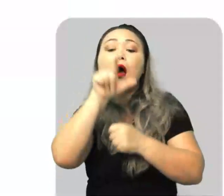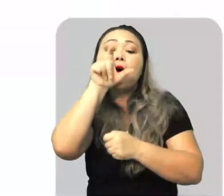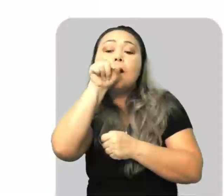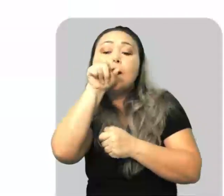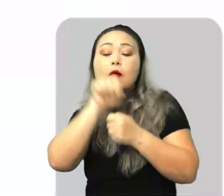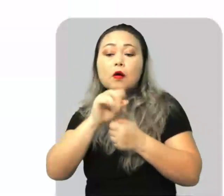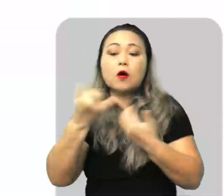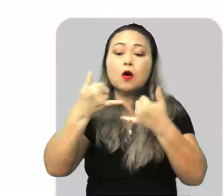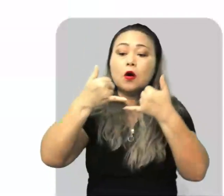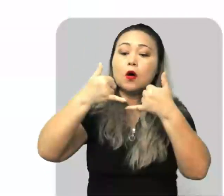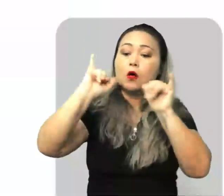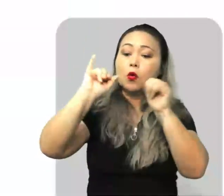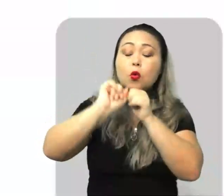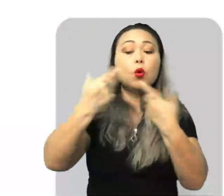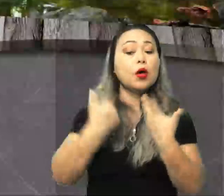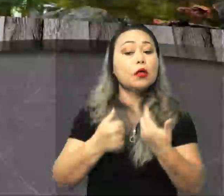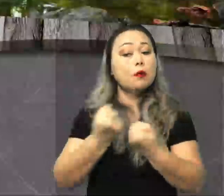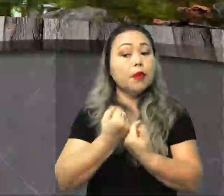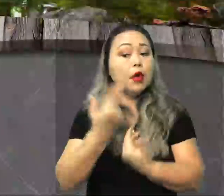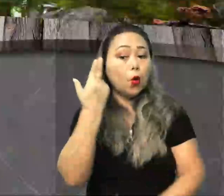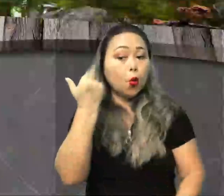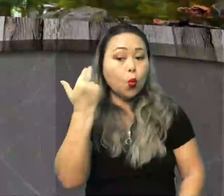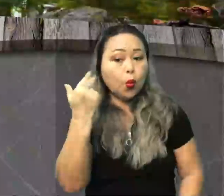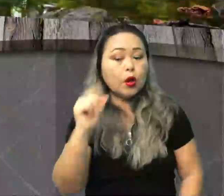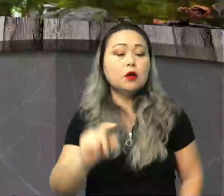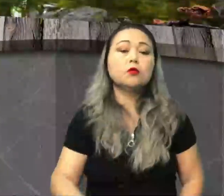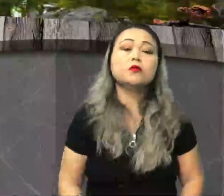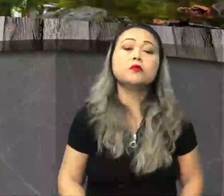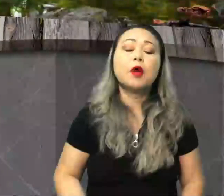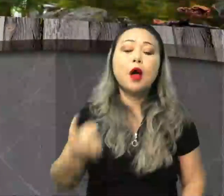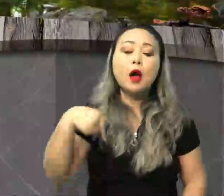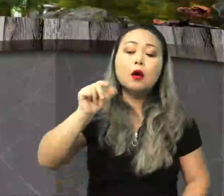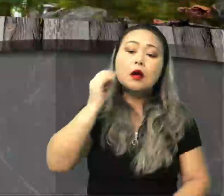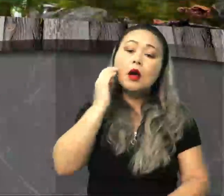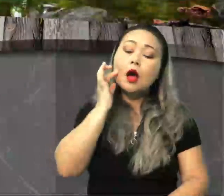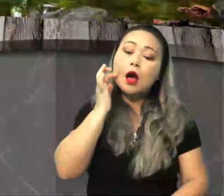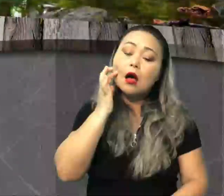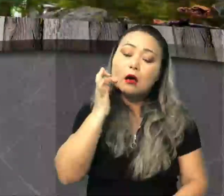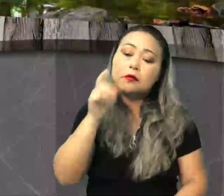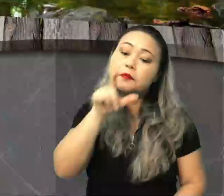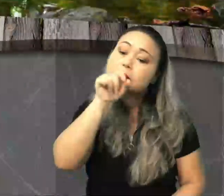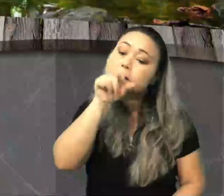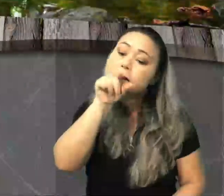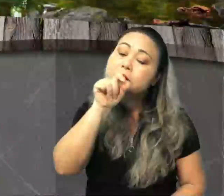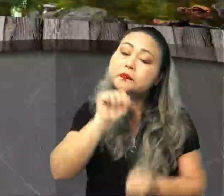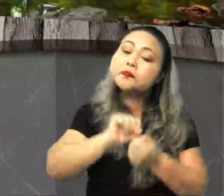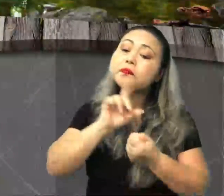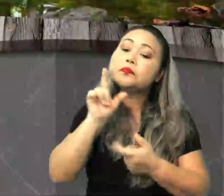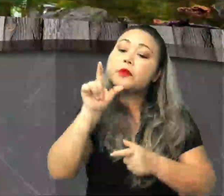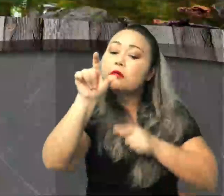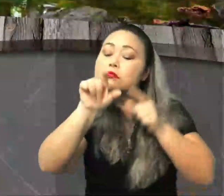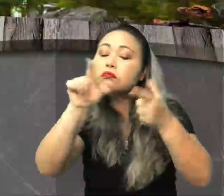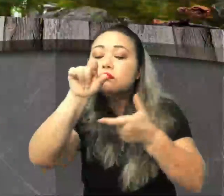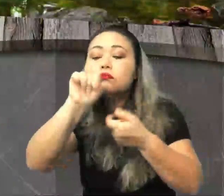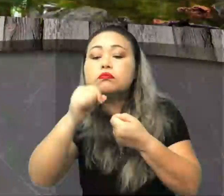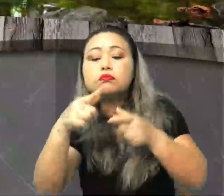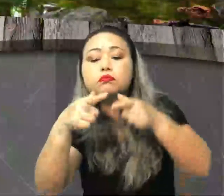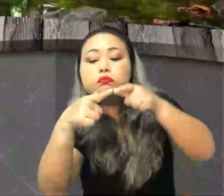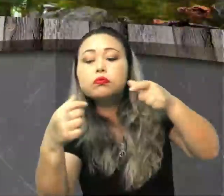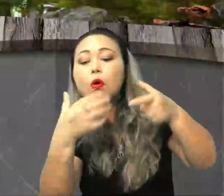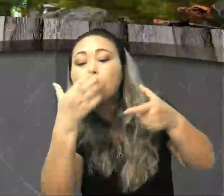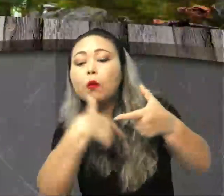o boi e o coelho. Então, as aves, na sua grande maioria, são espécies frugíveras, né? Ou seja, se alimentam